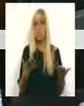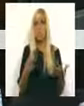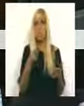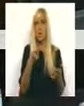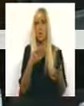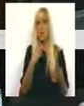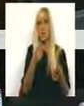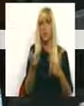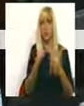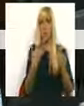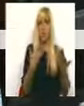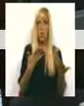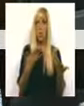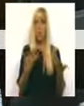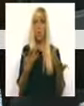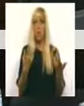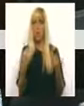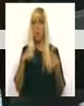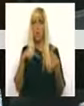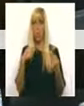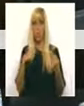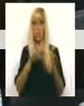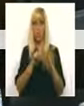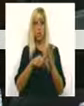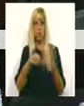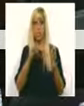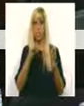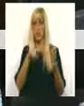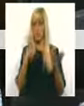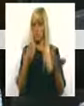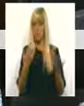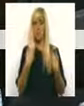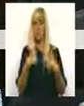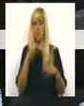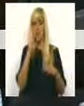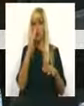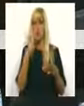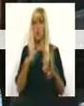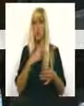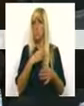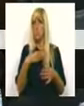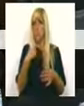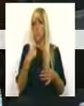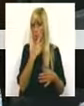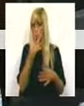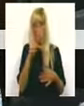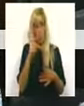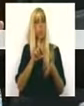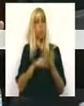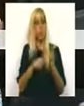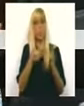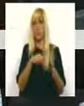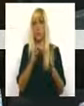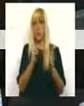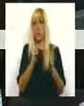que estamos a discutir neste momento tem a ver unicamente com o projeto PIN. Mas se a empresa disser, bem, eu cumpro o projeto PIN